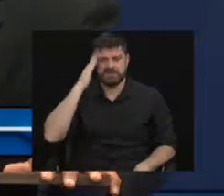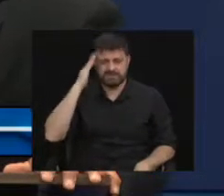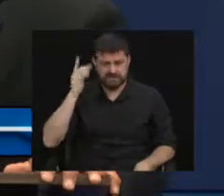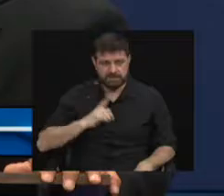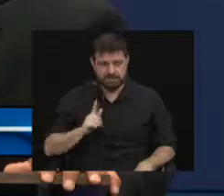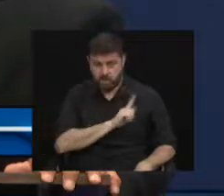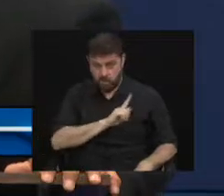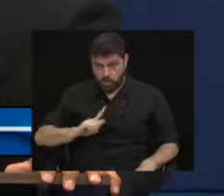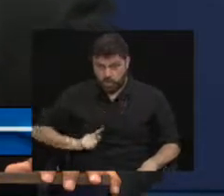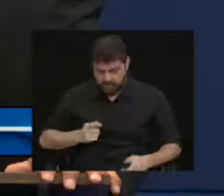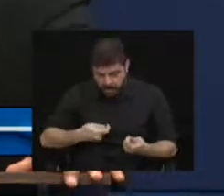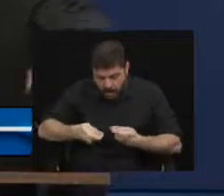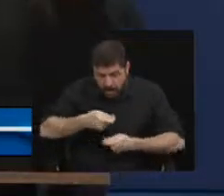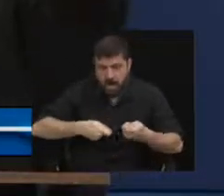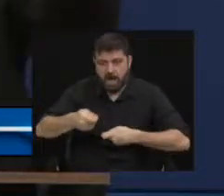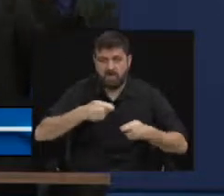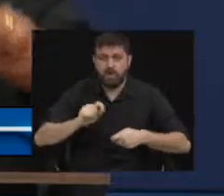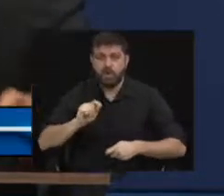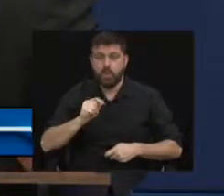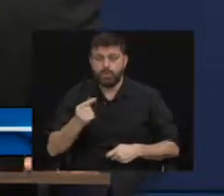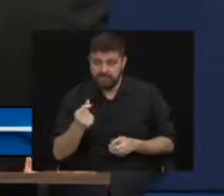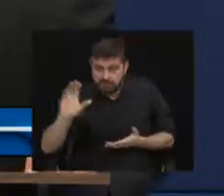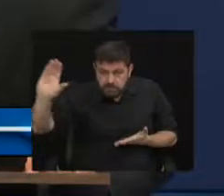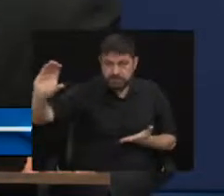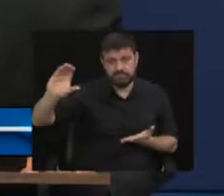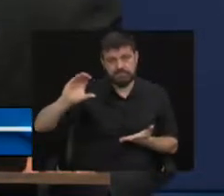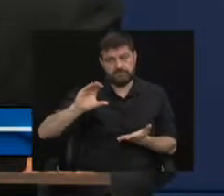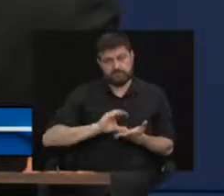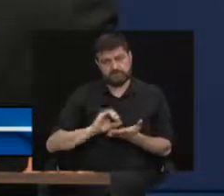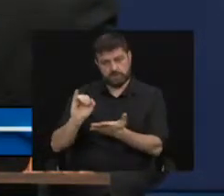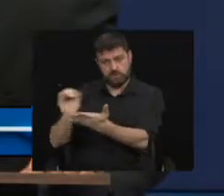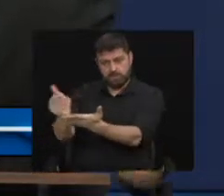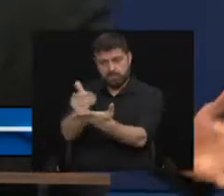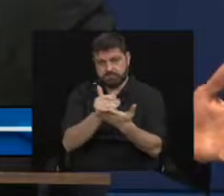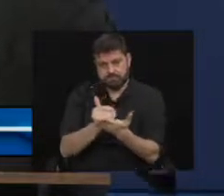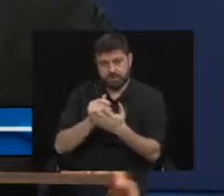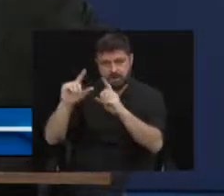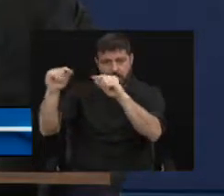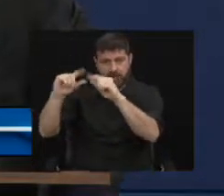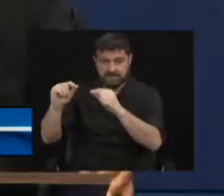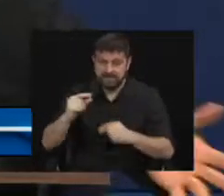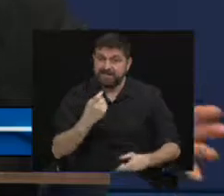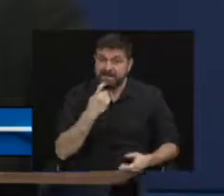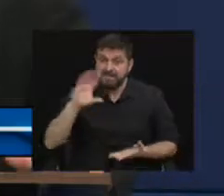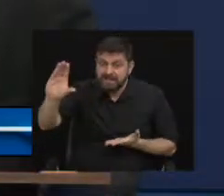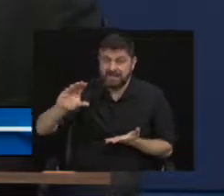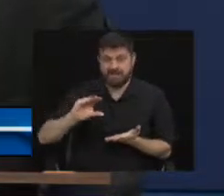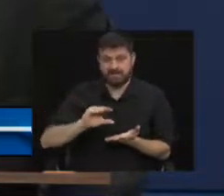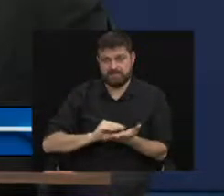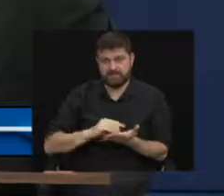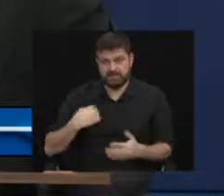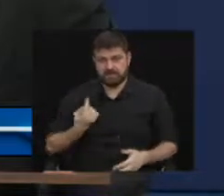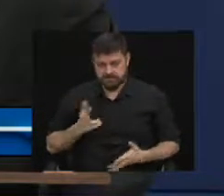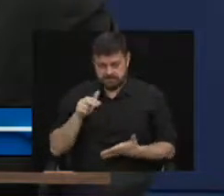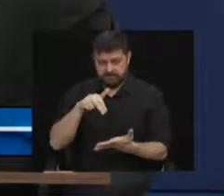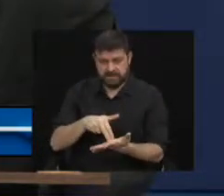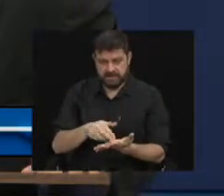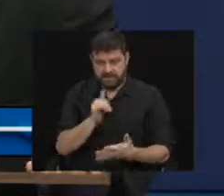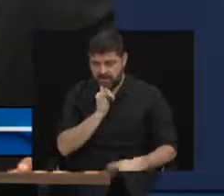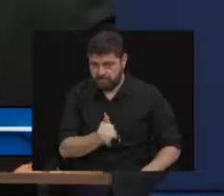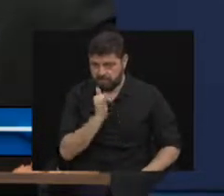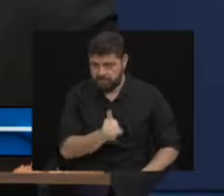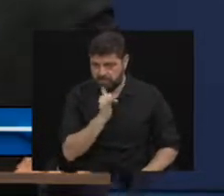Campinas, nós vamos na contramão do que fizeram em Brasília. Nós temos um prefeito que tem feito a diferença na nossa cidade. Às vezes a gente reclama de um